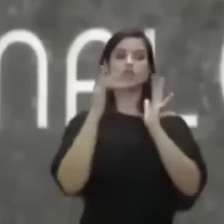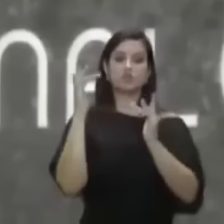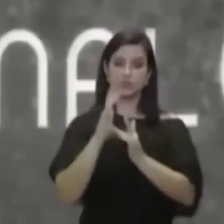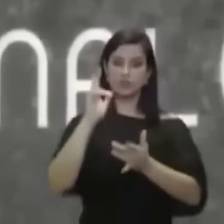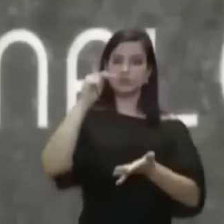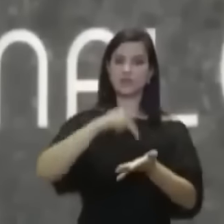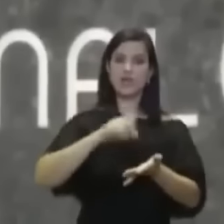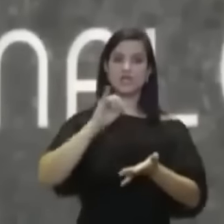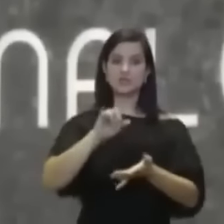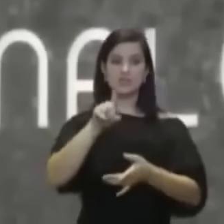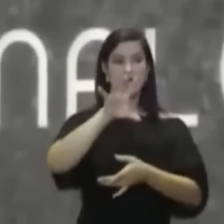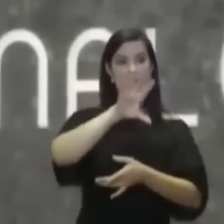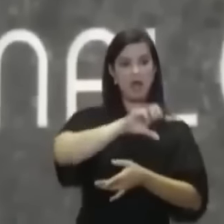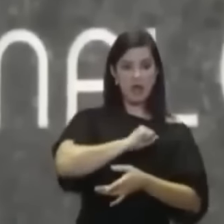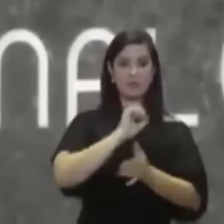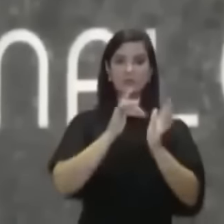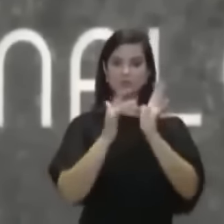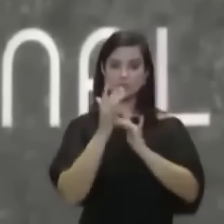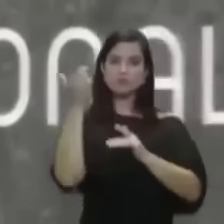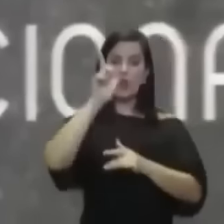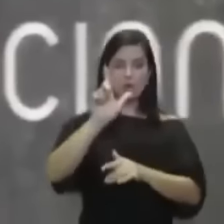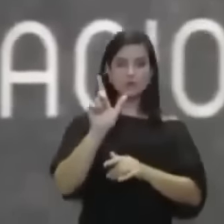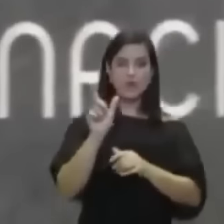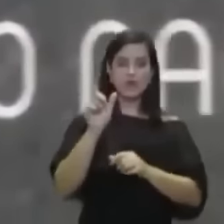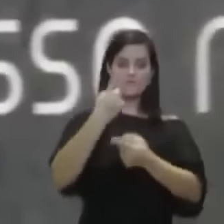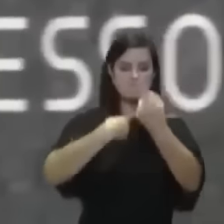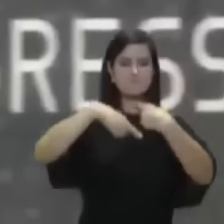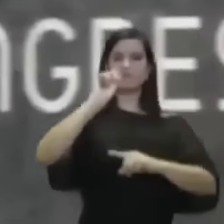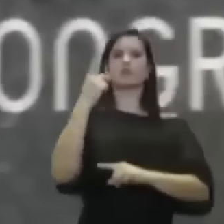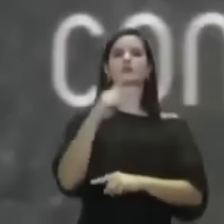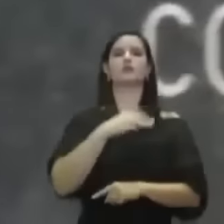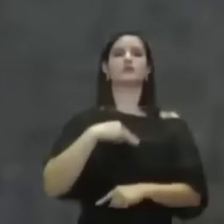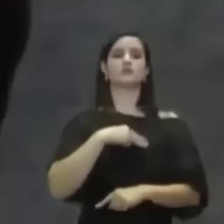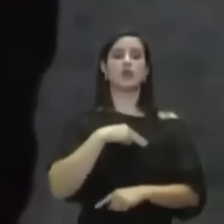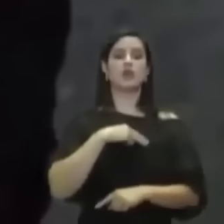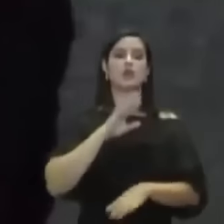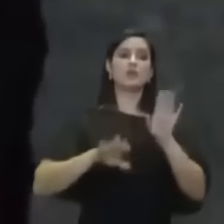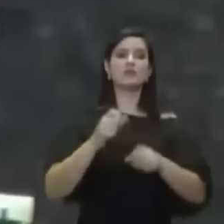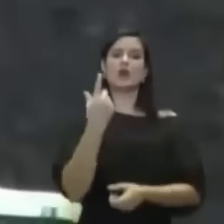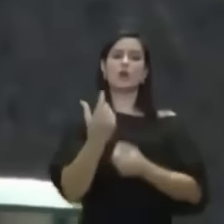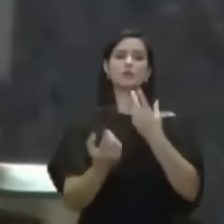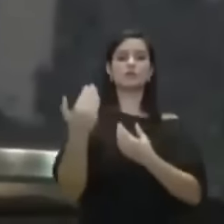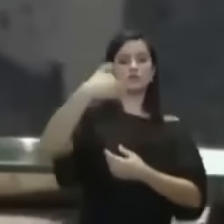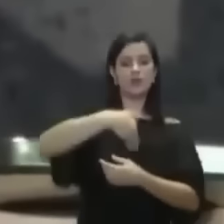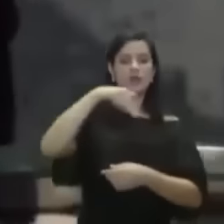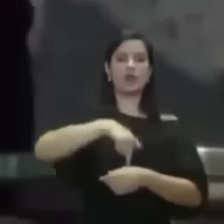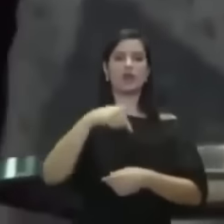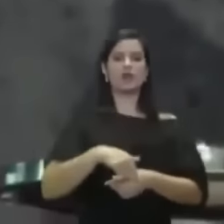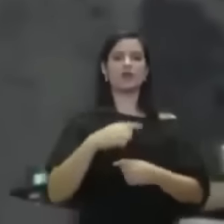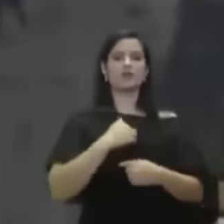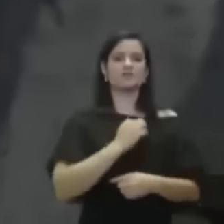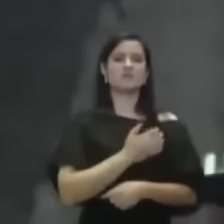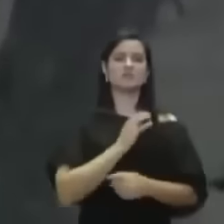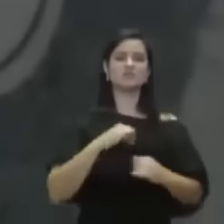tem restauração para o seu ministério. E hoje talvez alguns vieram para esse encontro com o coração machucado, com o tanque vazio,